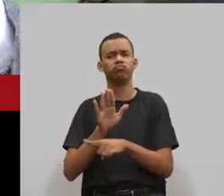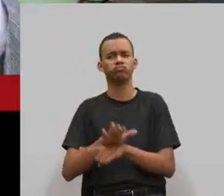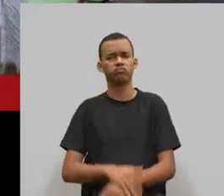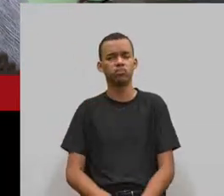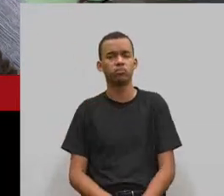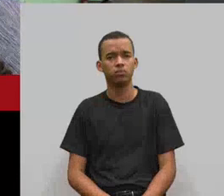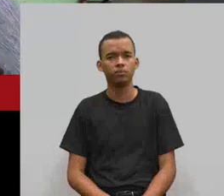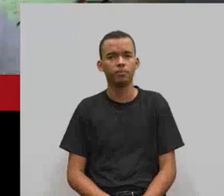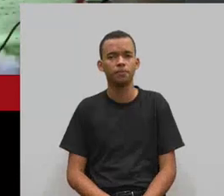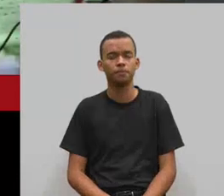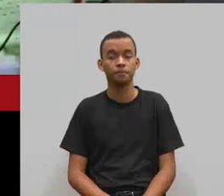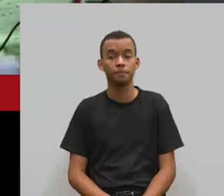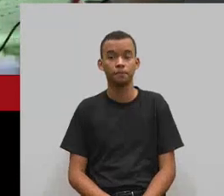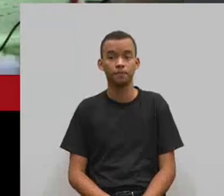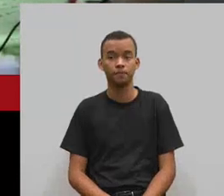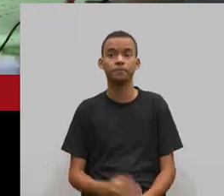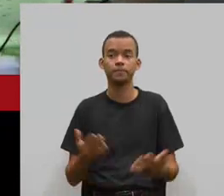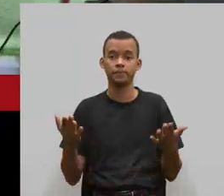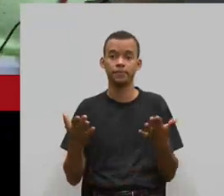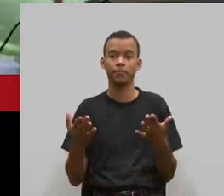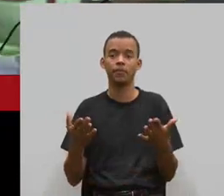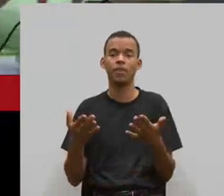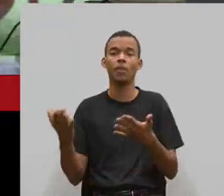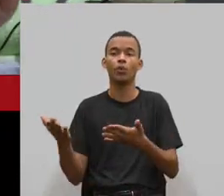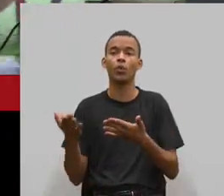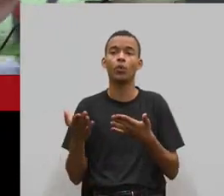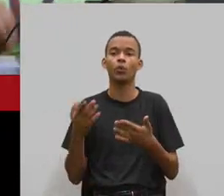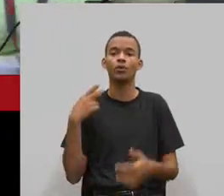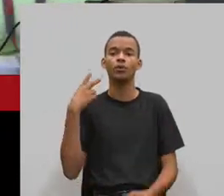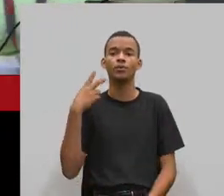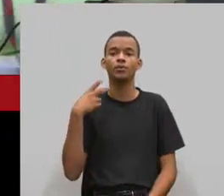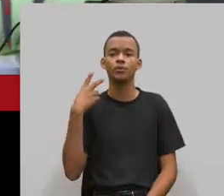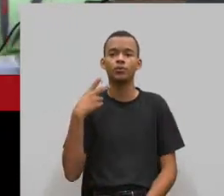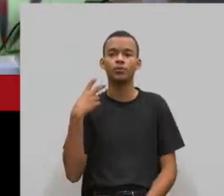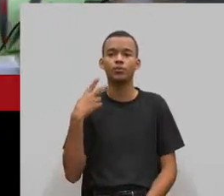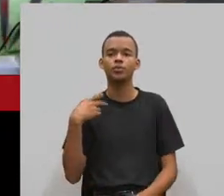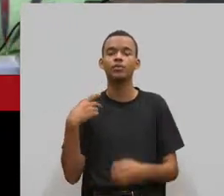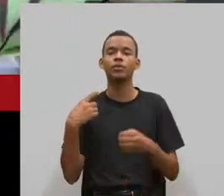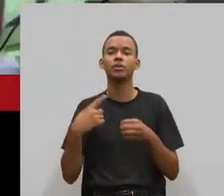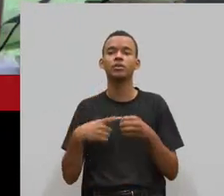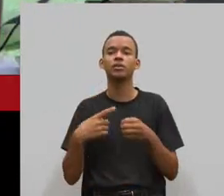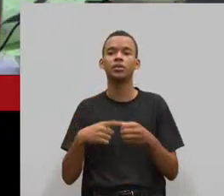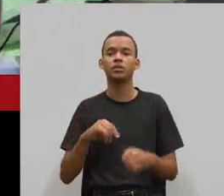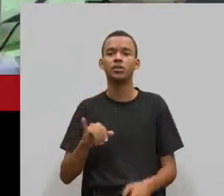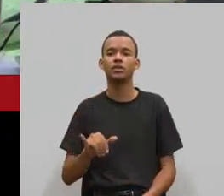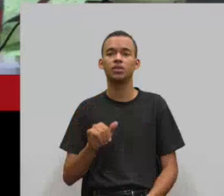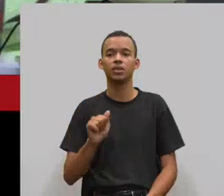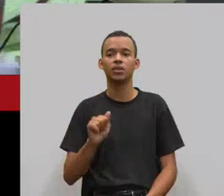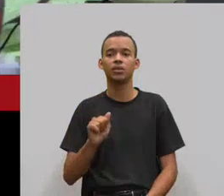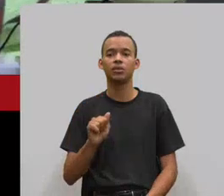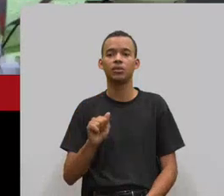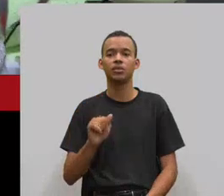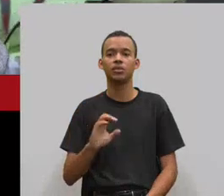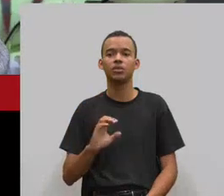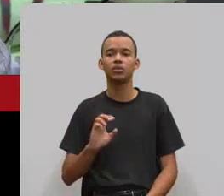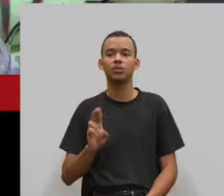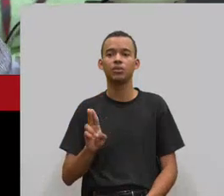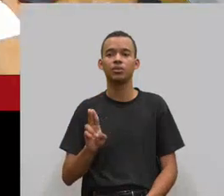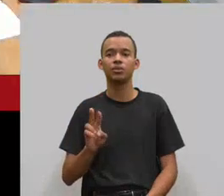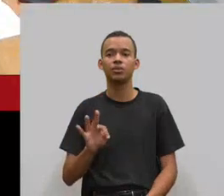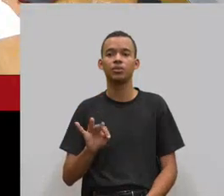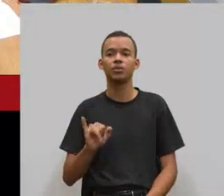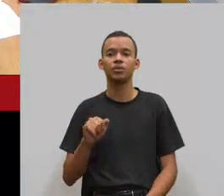agora ao ao Vereador também de Jacutinga sor Jorge Cesário grande amigo